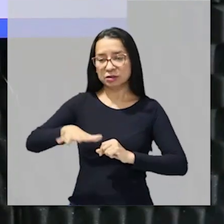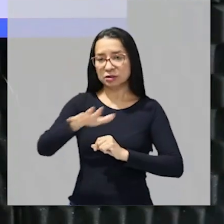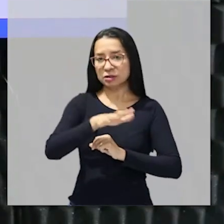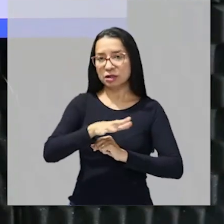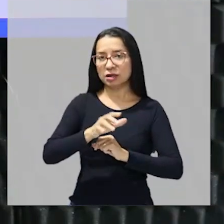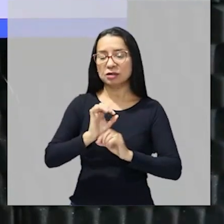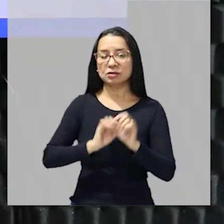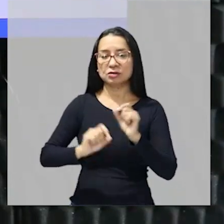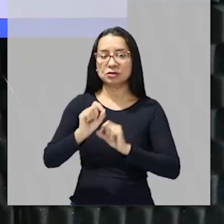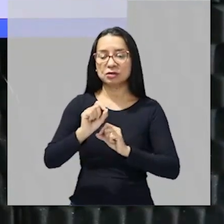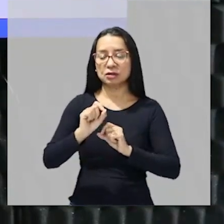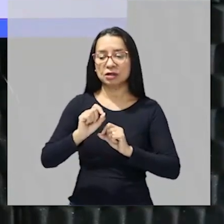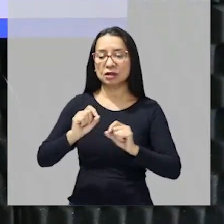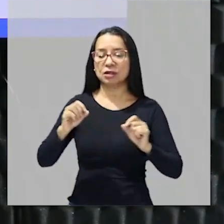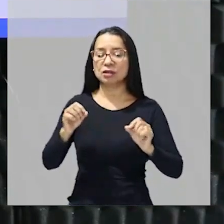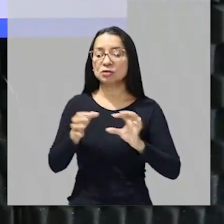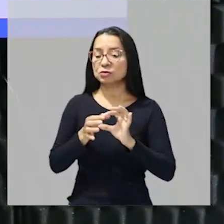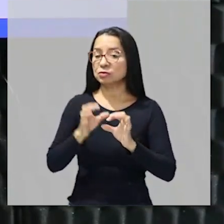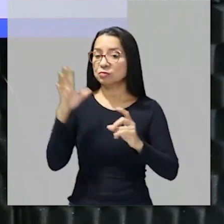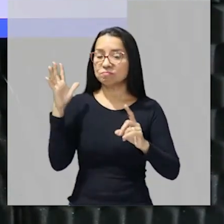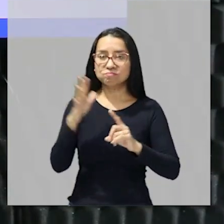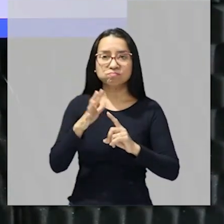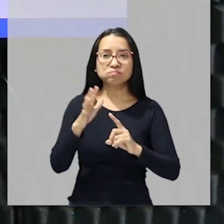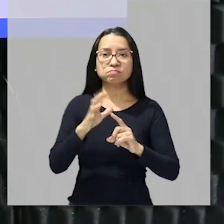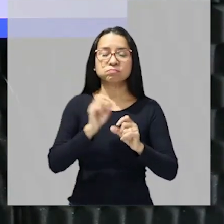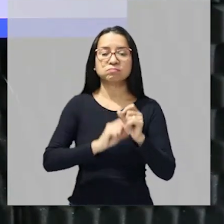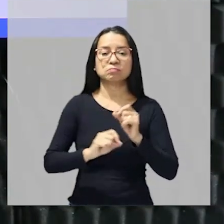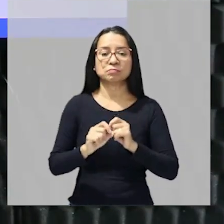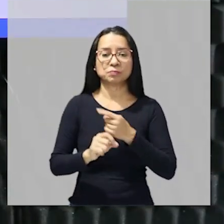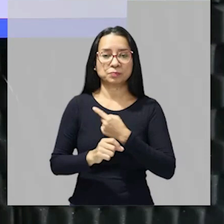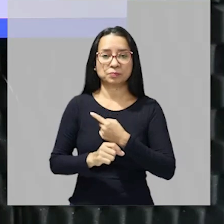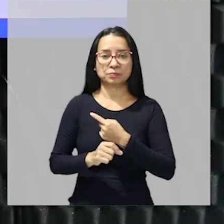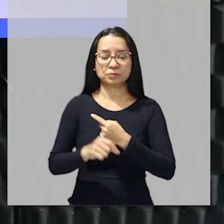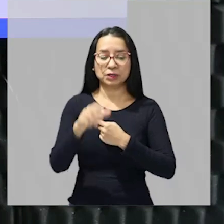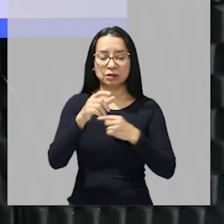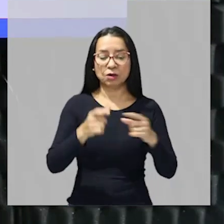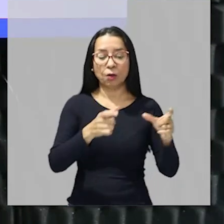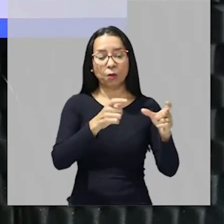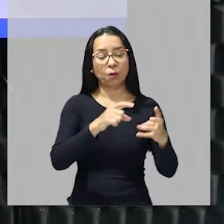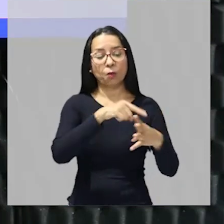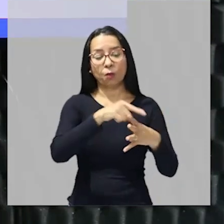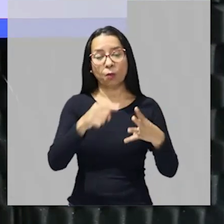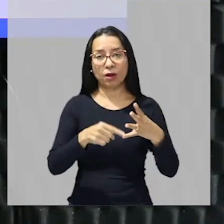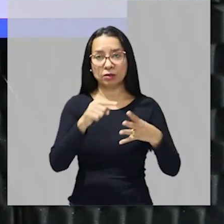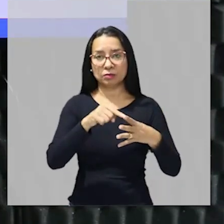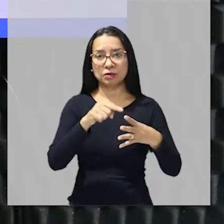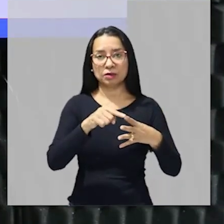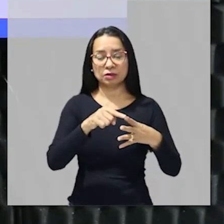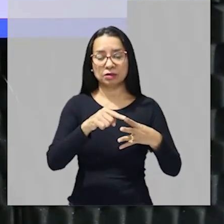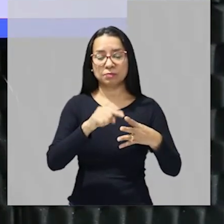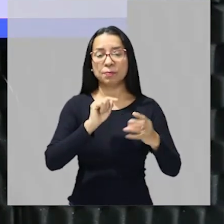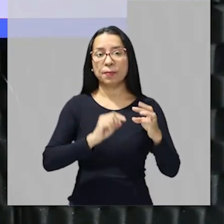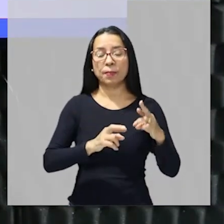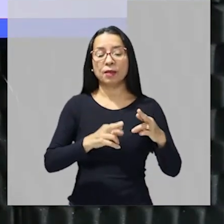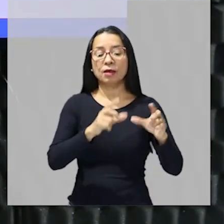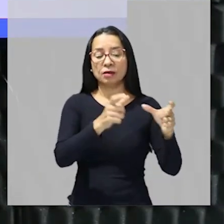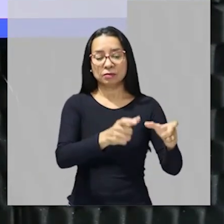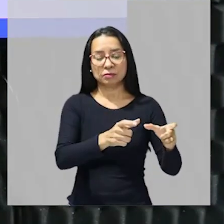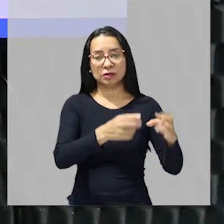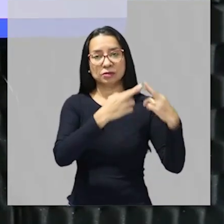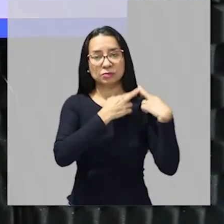Alemanha em 4 áreas de influência. Uma área de influência ficaria sob a responsabilidade da